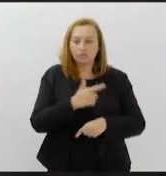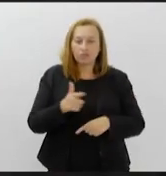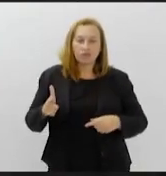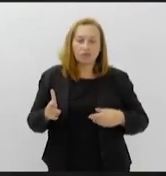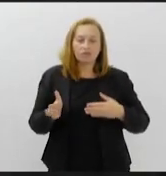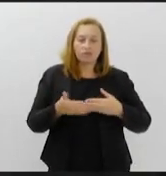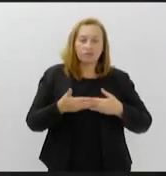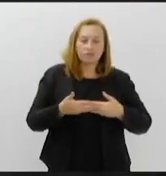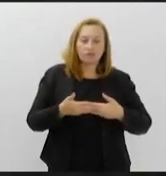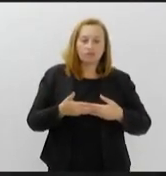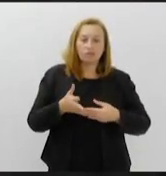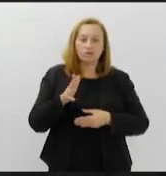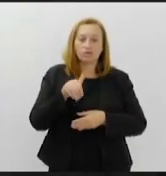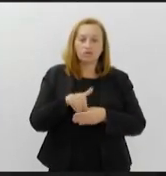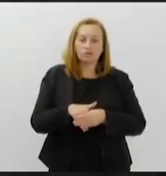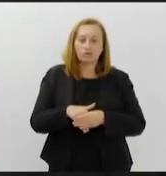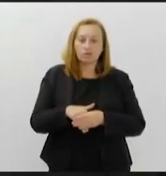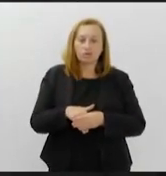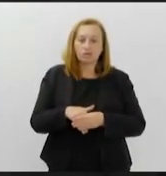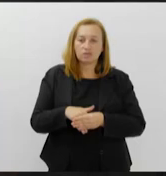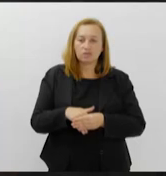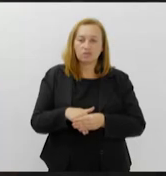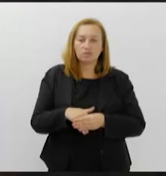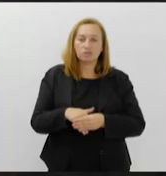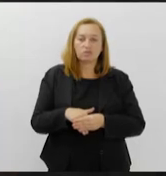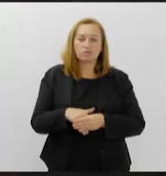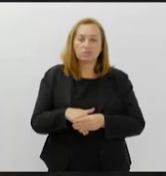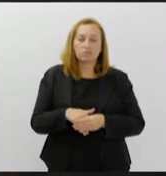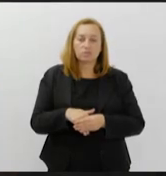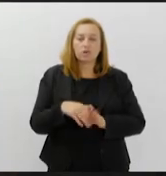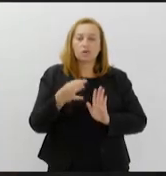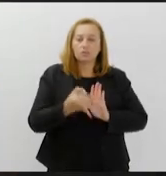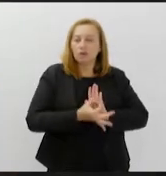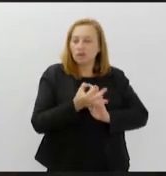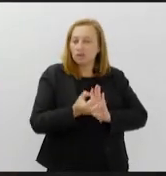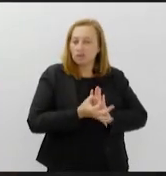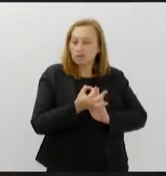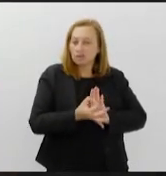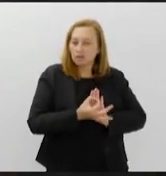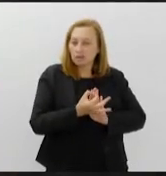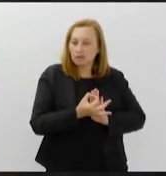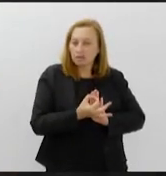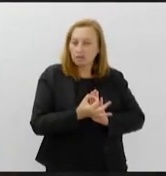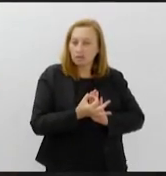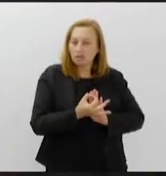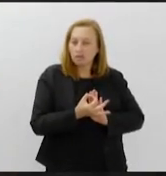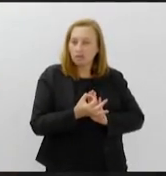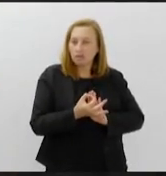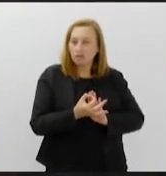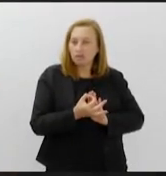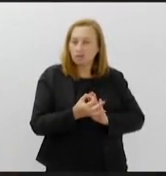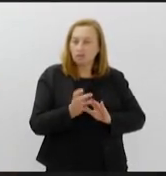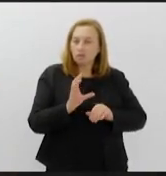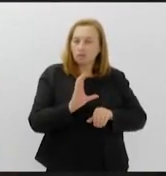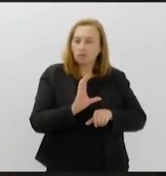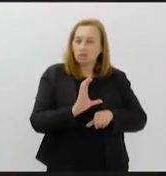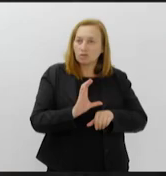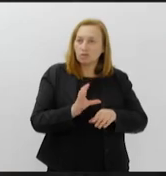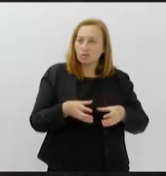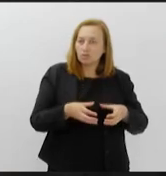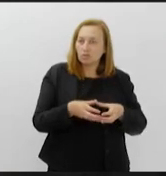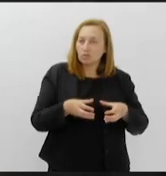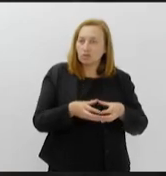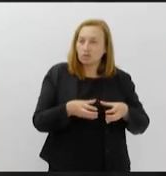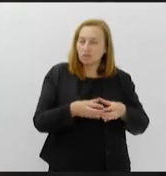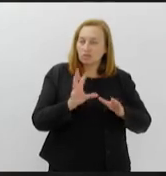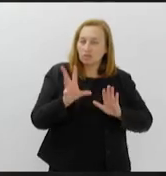queira discutir, encerrada a discussão. Em votação, o parecer da Comissão de Emendas Constitucionais e